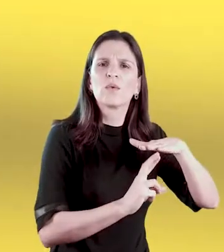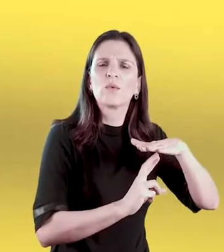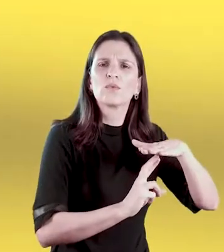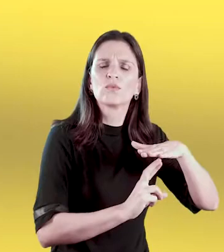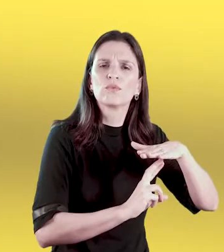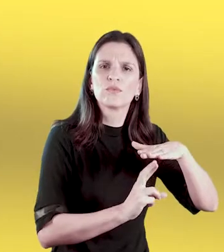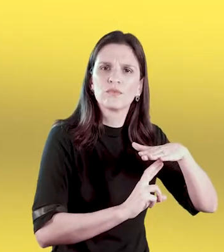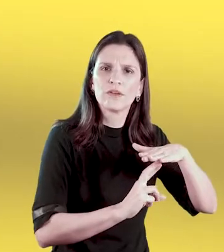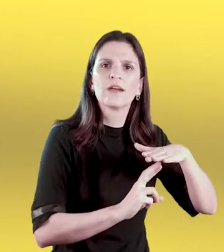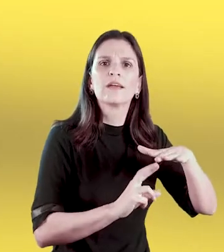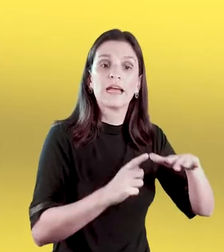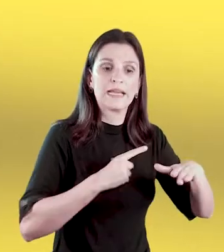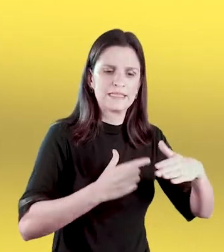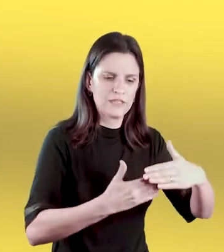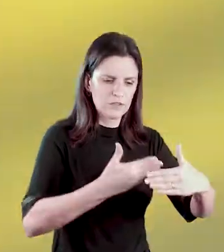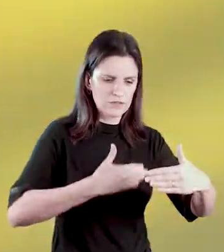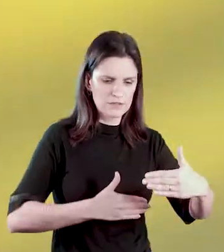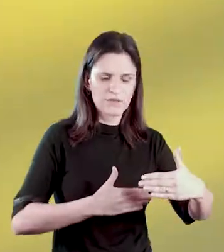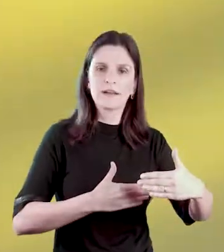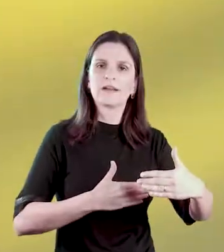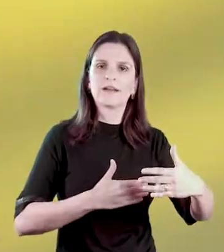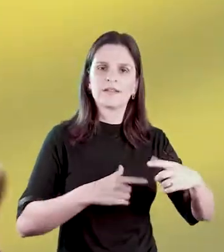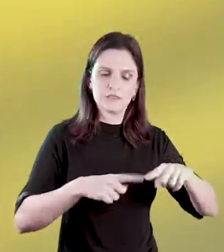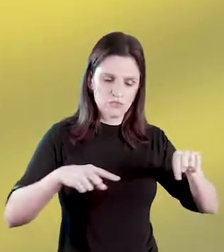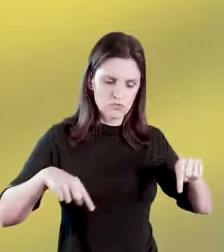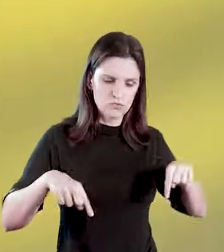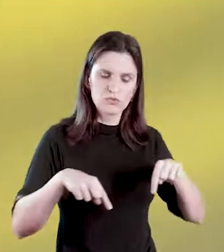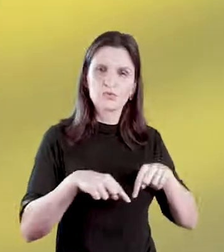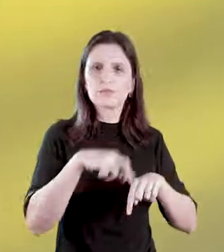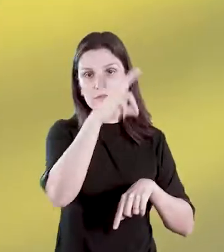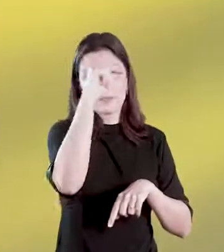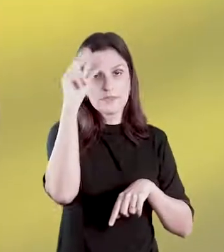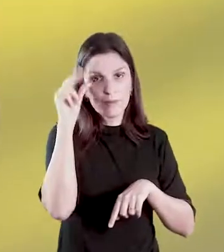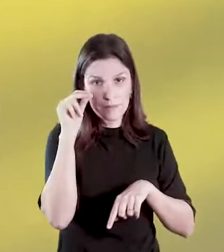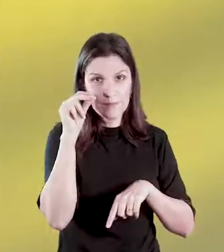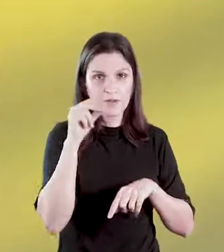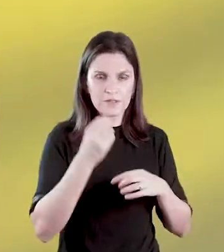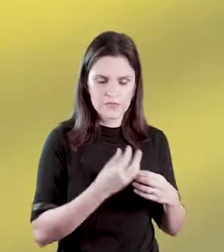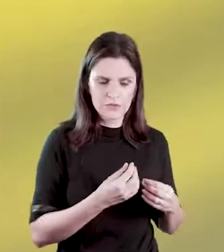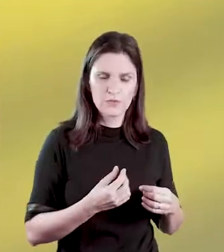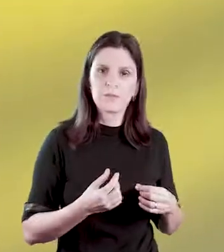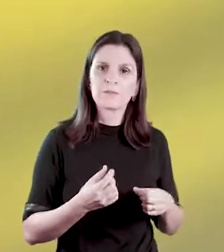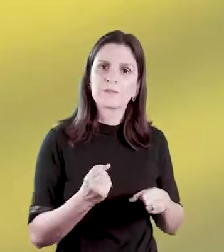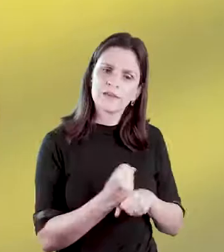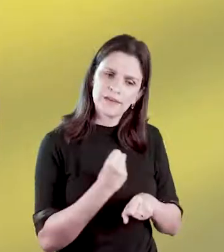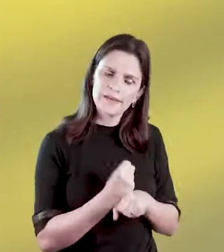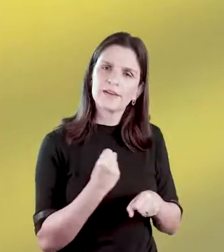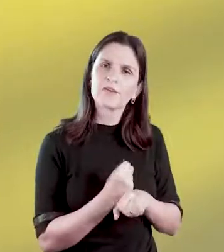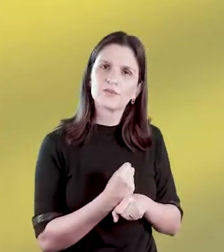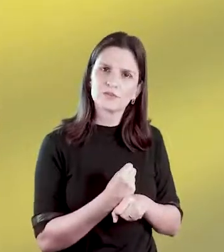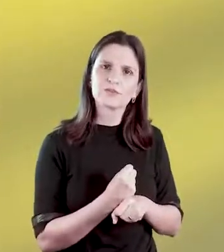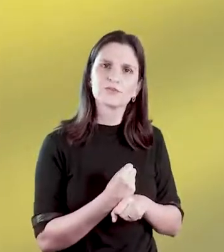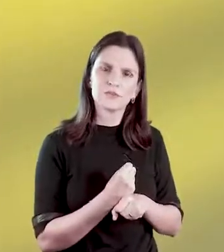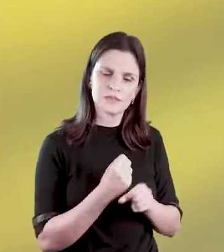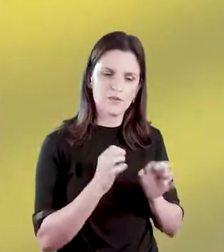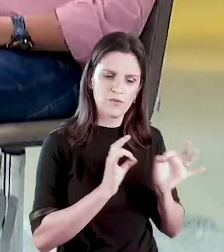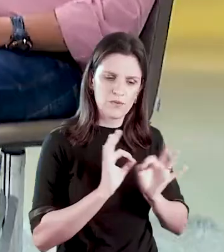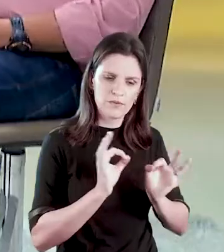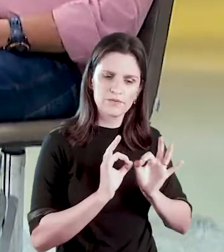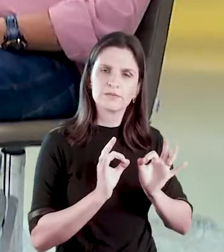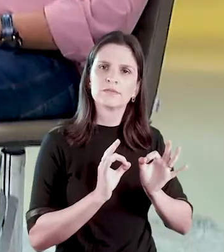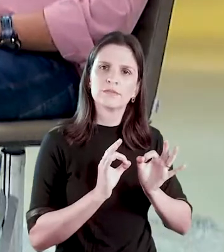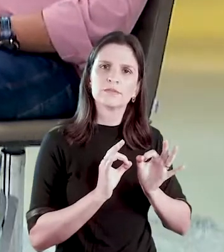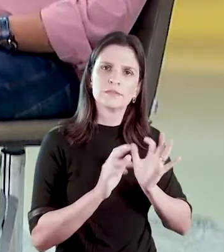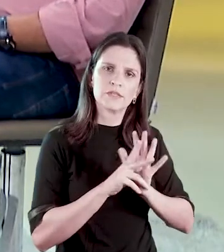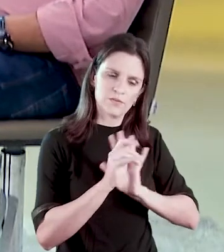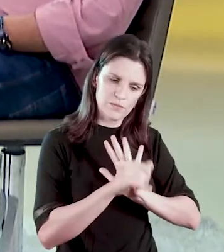no fundo tem um terreno da prefeitura Então nós vamos fazer esse primeiro experimental atrasou atrasou Mas agora ele vai sair do